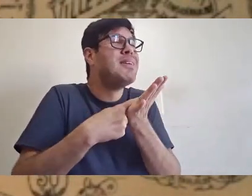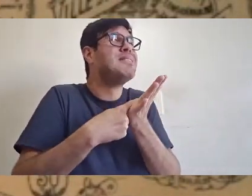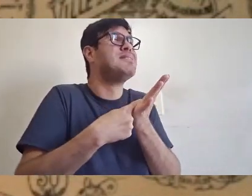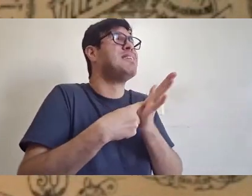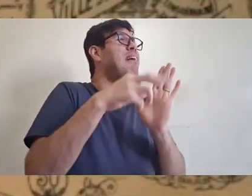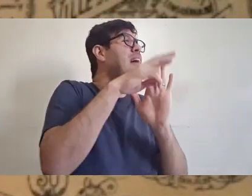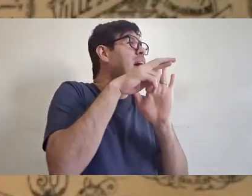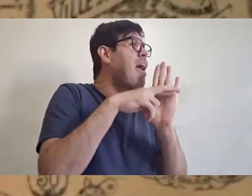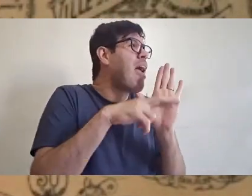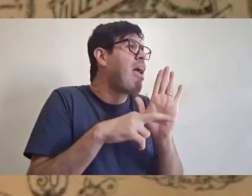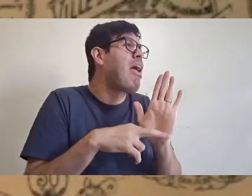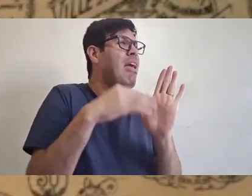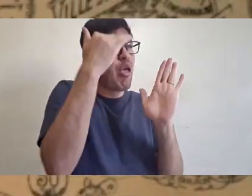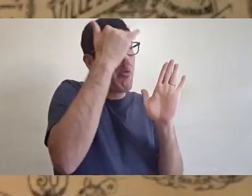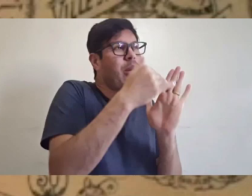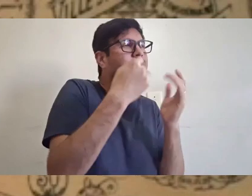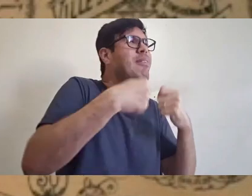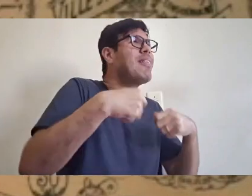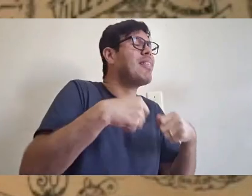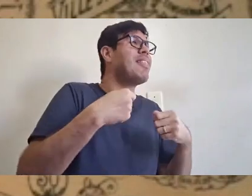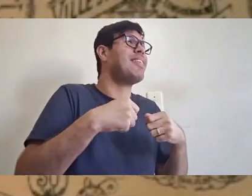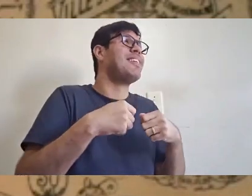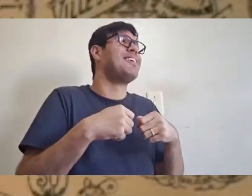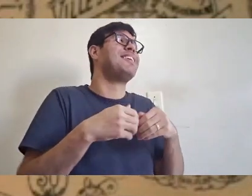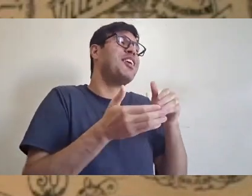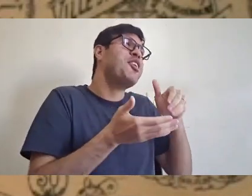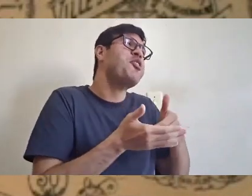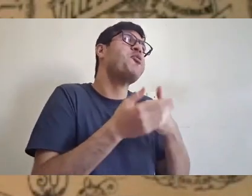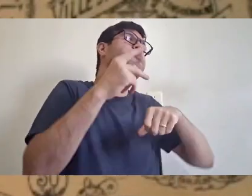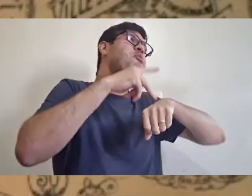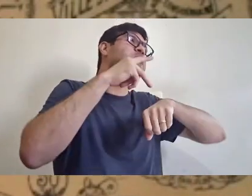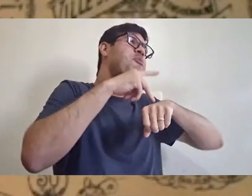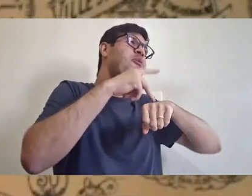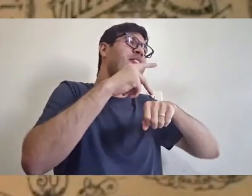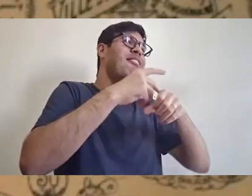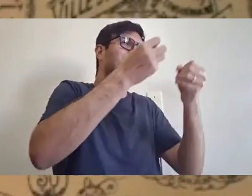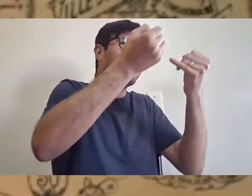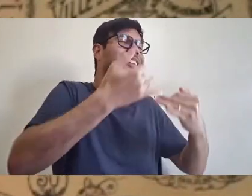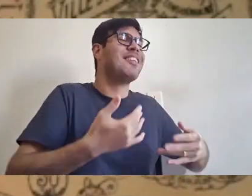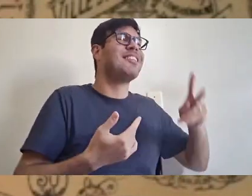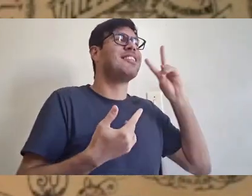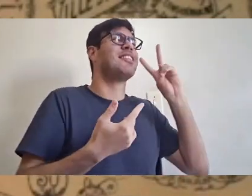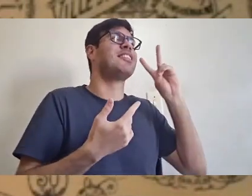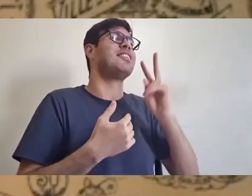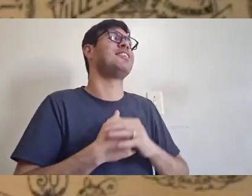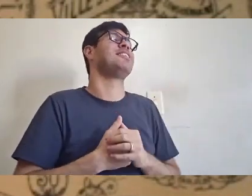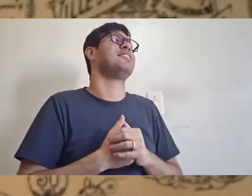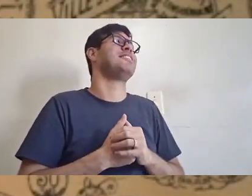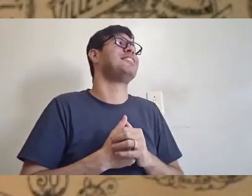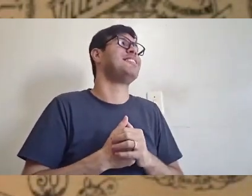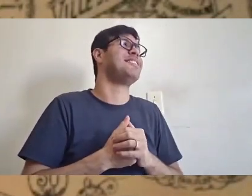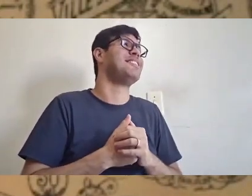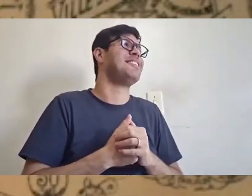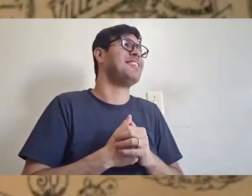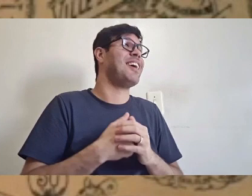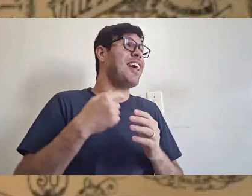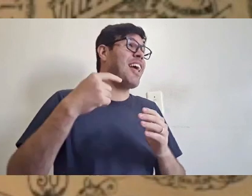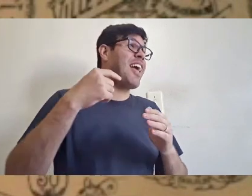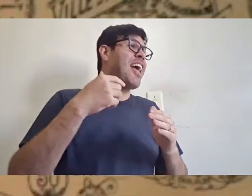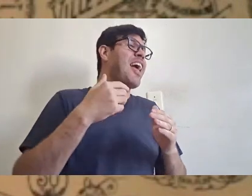que ele veio com a história da sopa de pedras, né? Ele falou que eu fiz uma sopa de pedras,